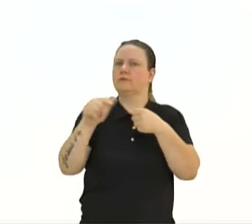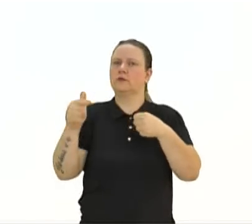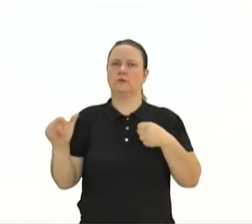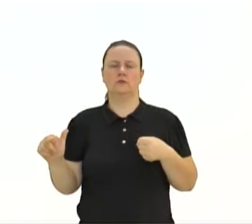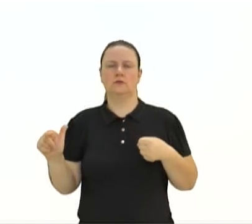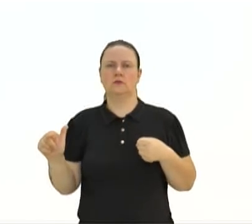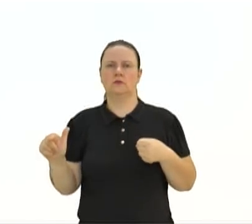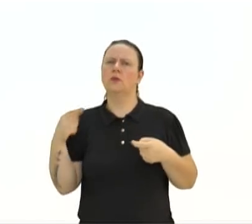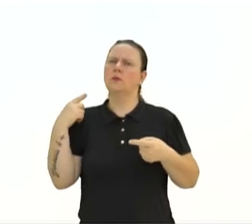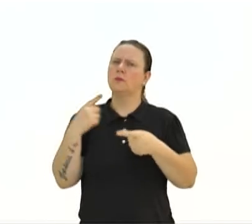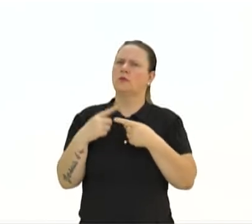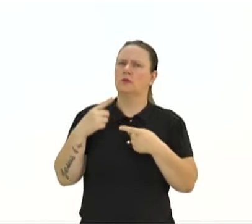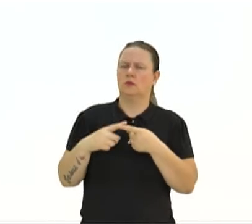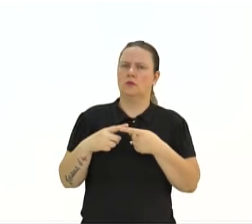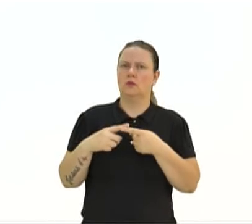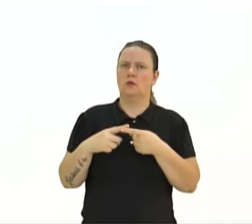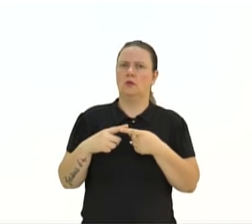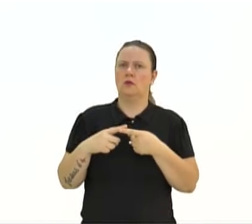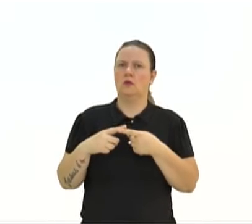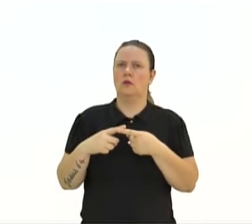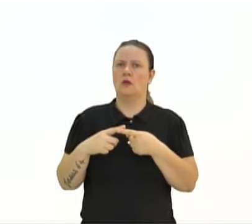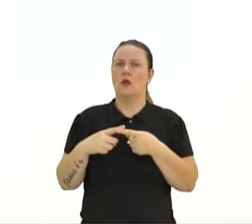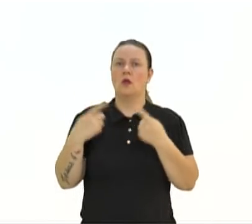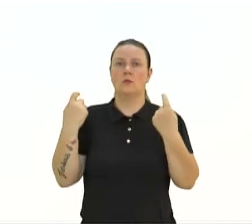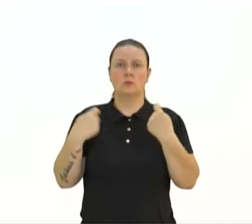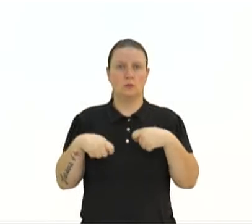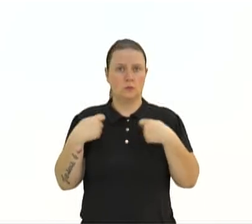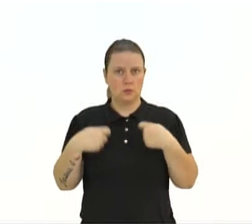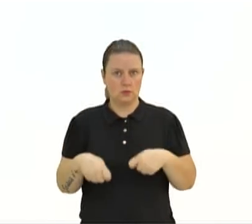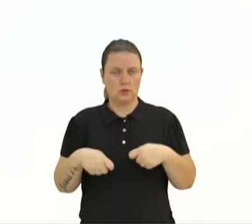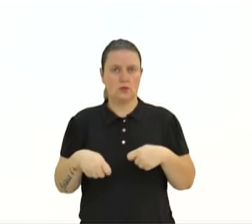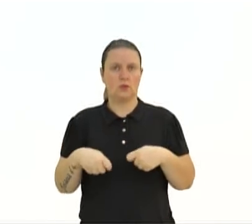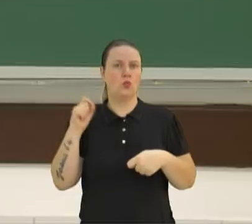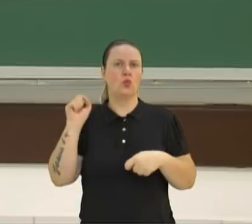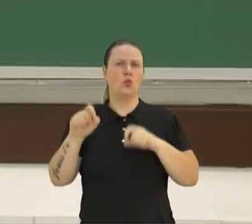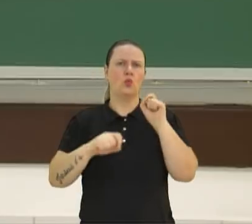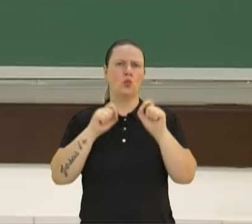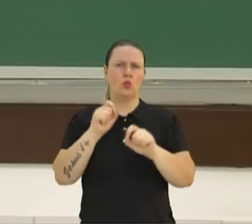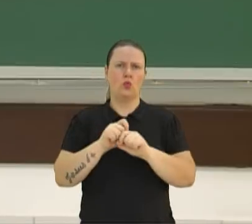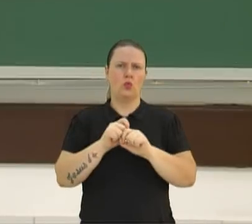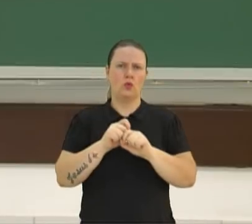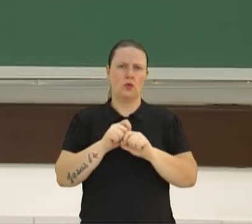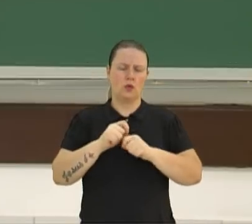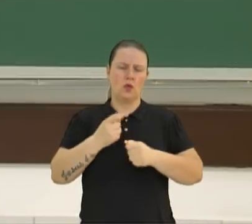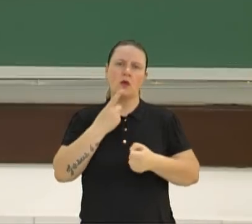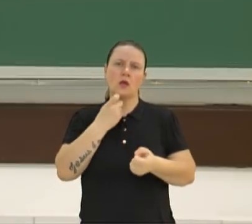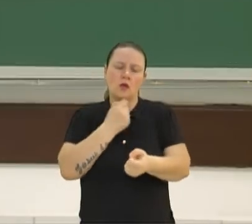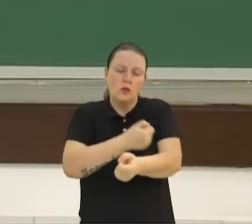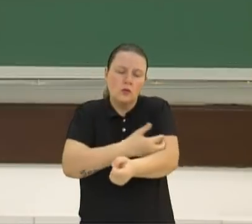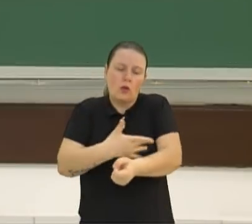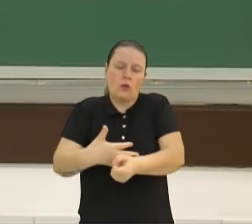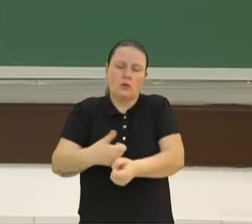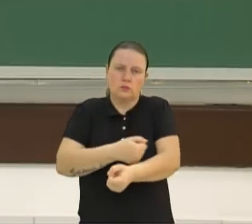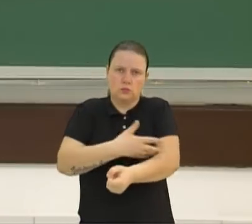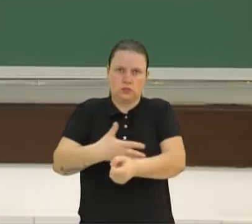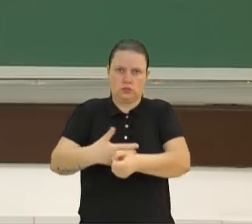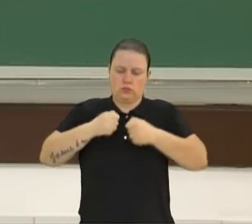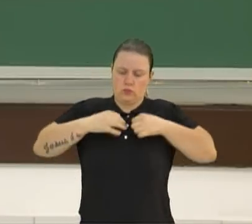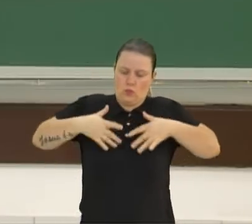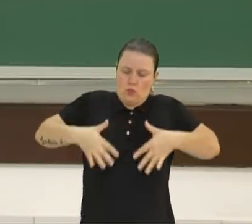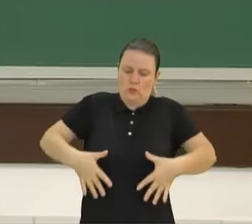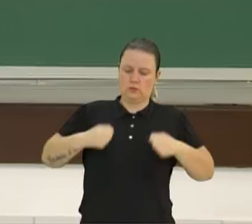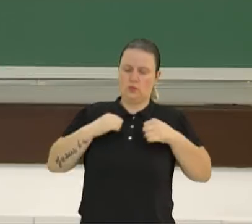vocês que essa imagem aqui, ela corresponde à corrente sanguínea. Aqui na corrente sanguínea, eu tenho